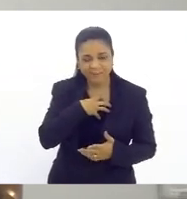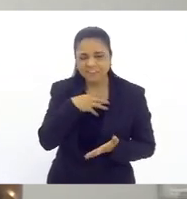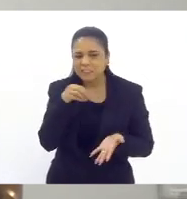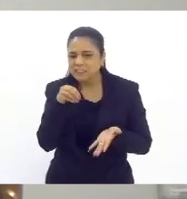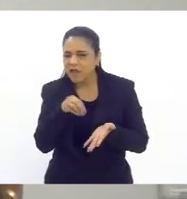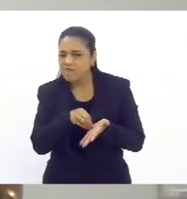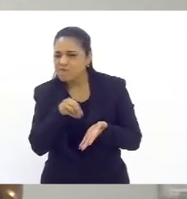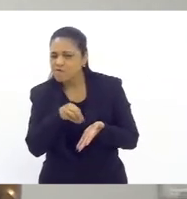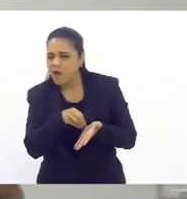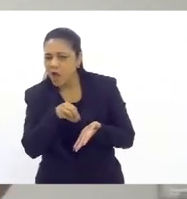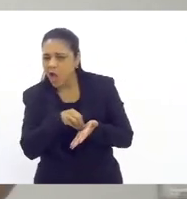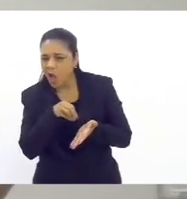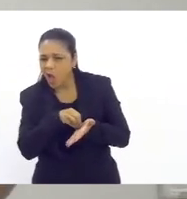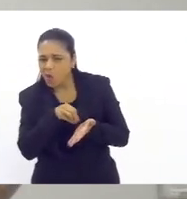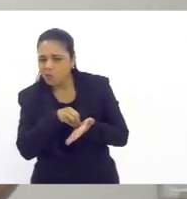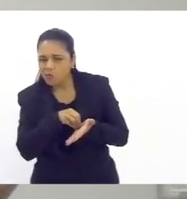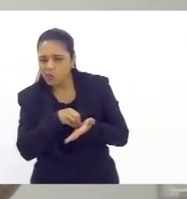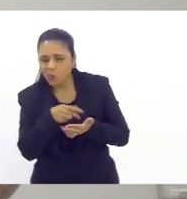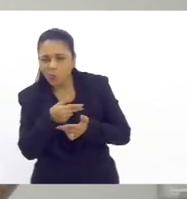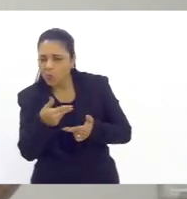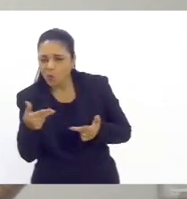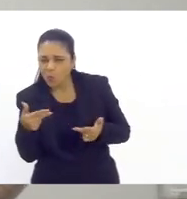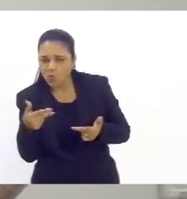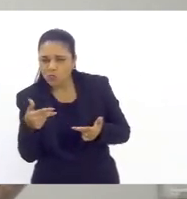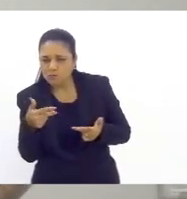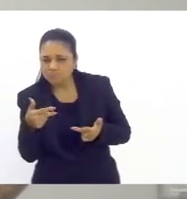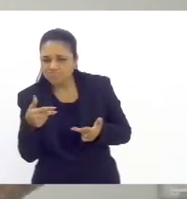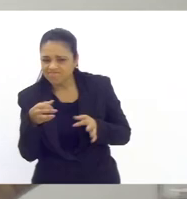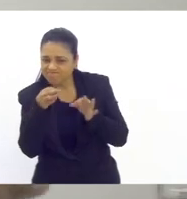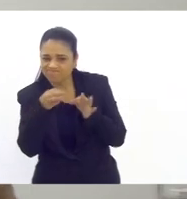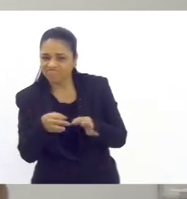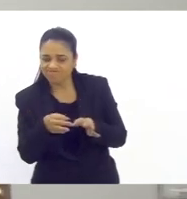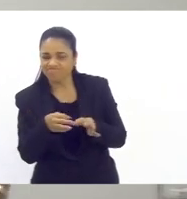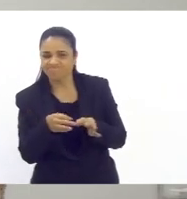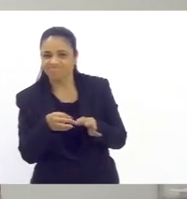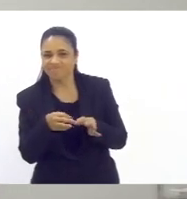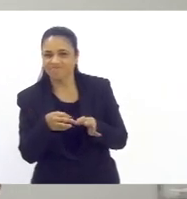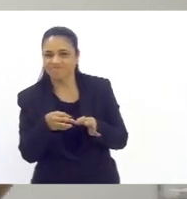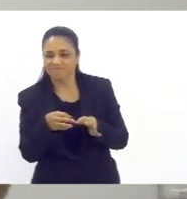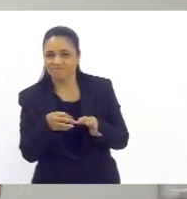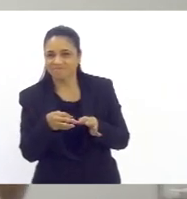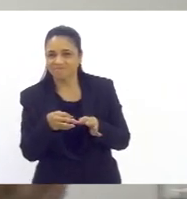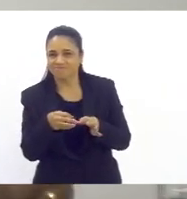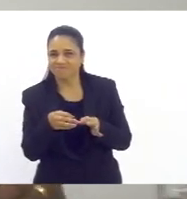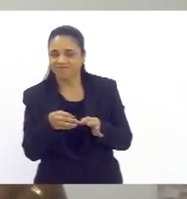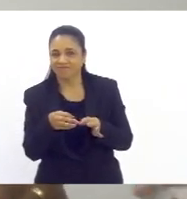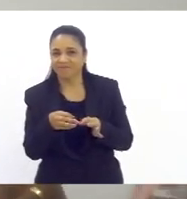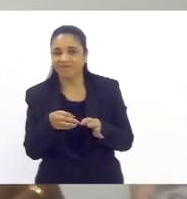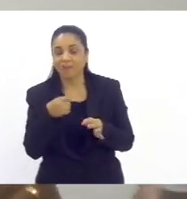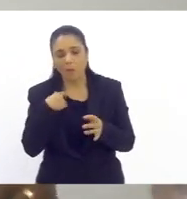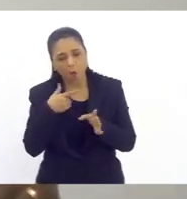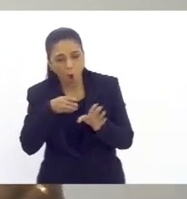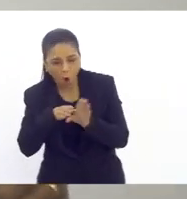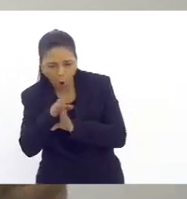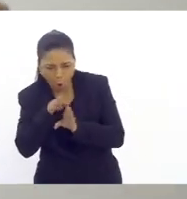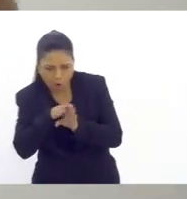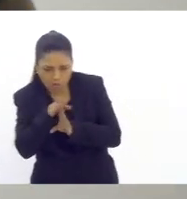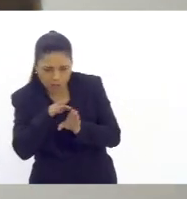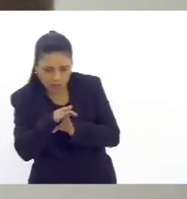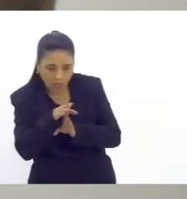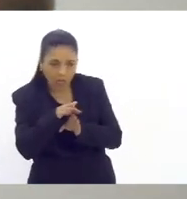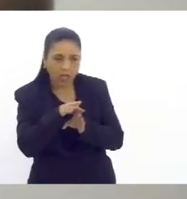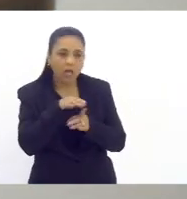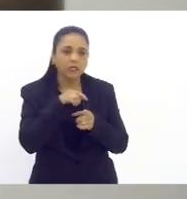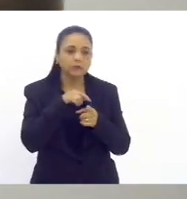mais precisa que seja a medida exata é mesmo orientando mesmo falando volta dizendo